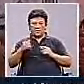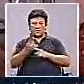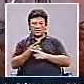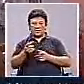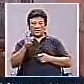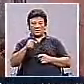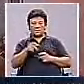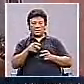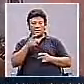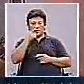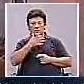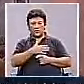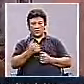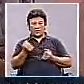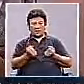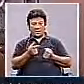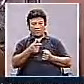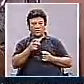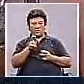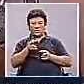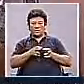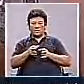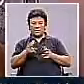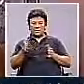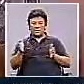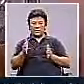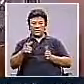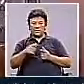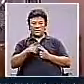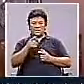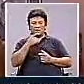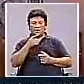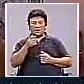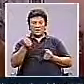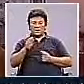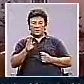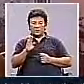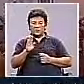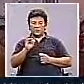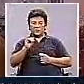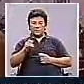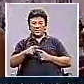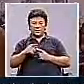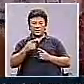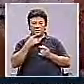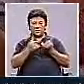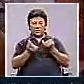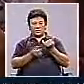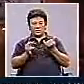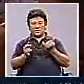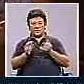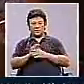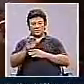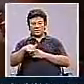pista, enfim, aí para quem gosta de carros, uma pista júnior, onde há jips à escala 2 terços da gasolina, os miúdos podem conduzir numa pista. Temos os